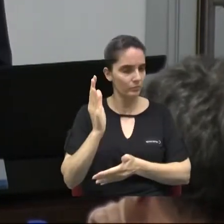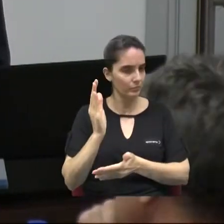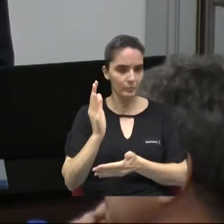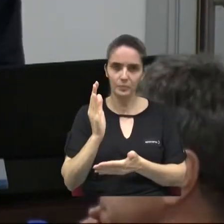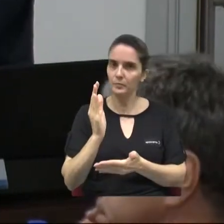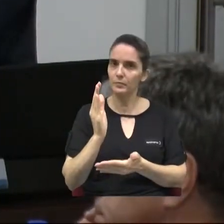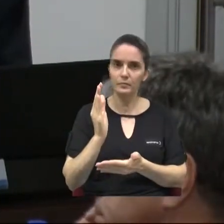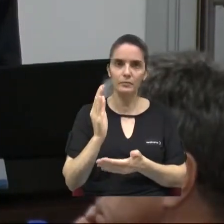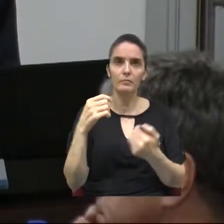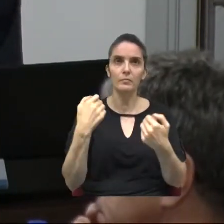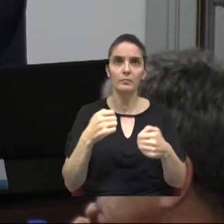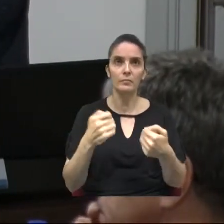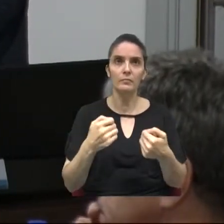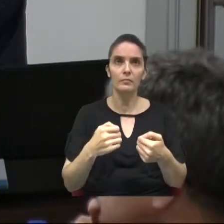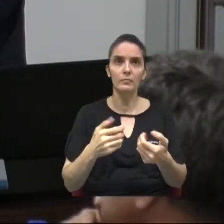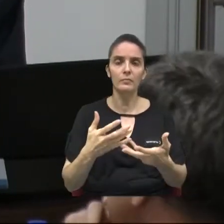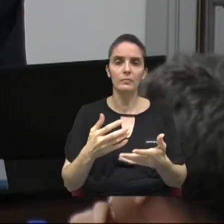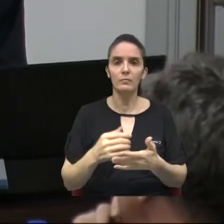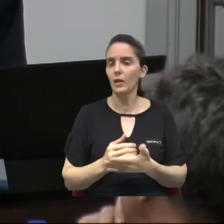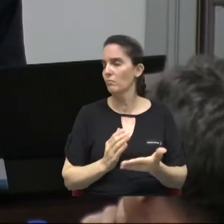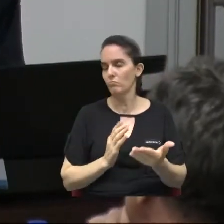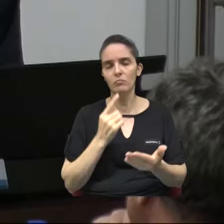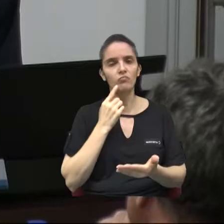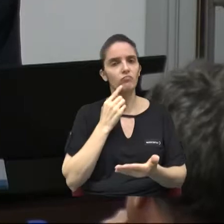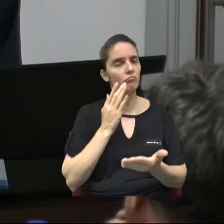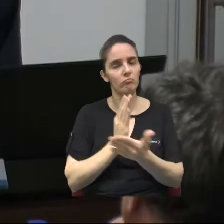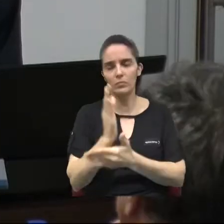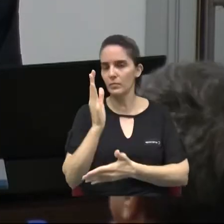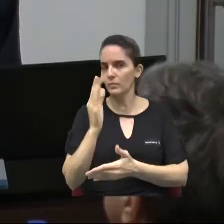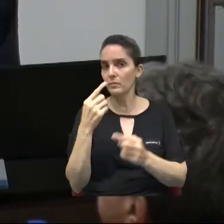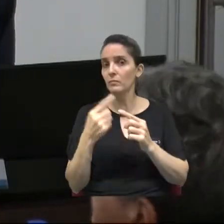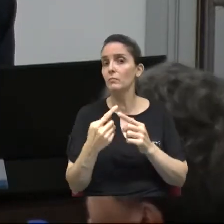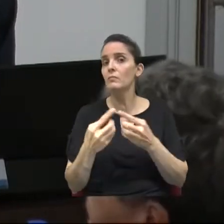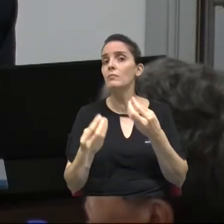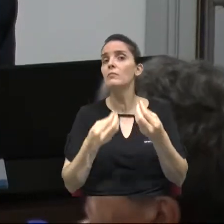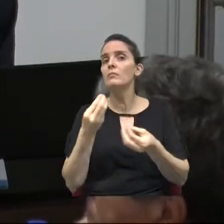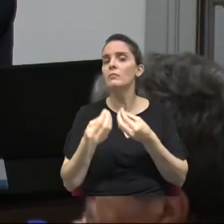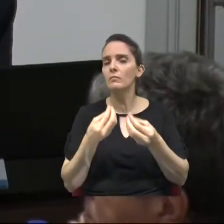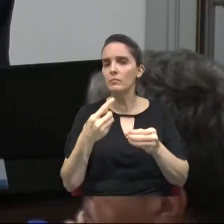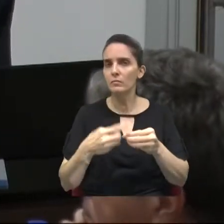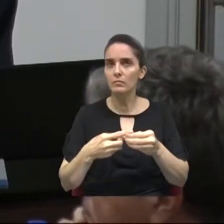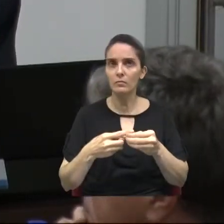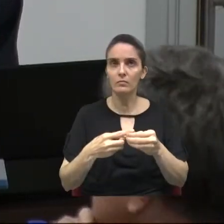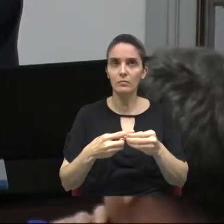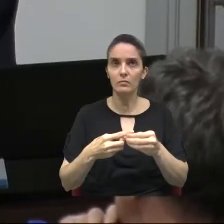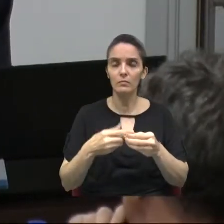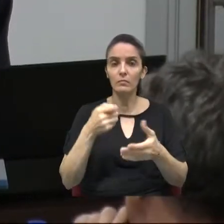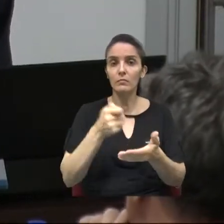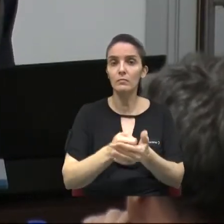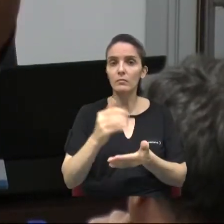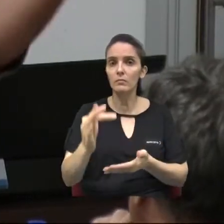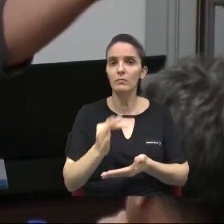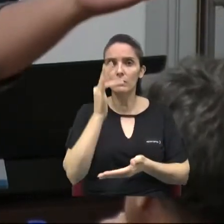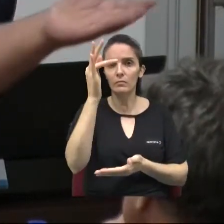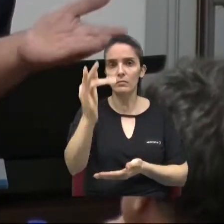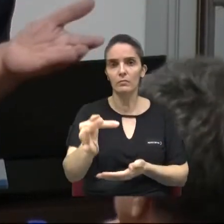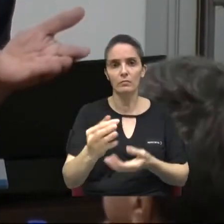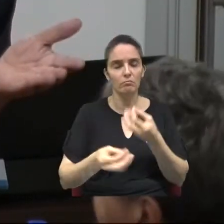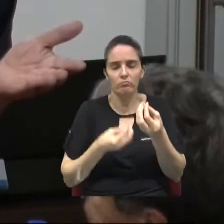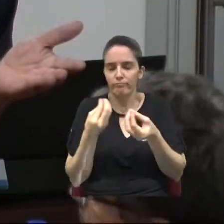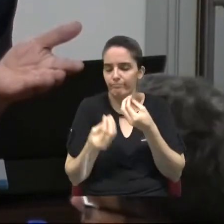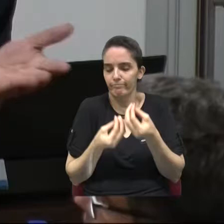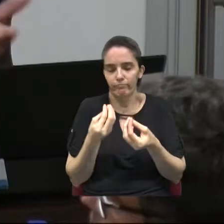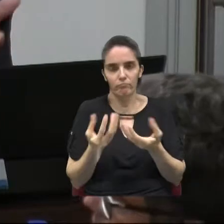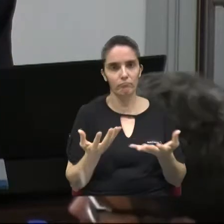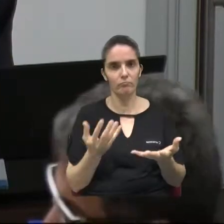Tem que passar, Marcelo. Eu não aprovo. Porque como que eu vou endividar a nossa cidade para o futuro? Não tem